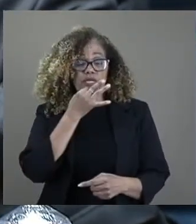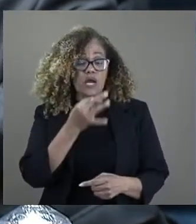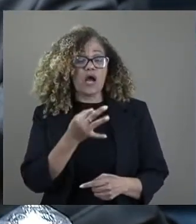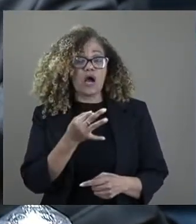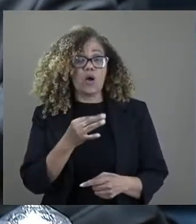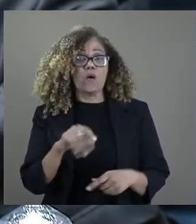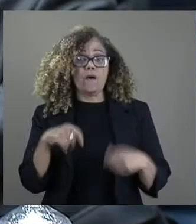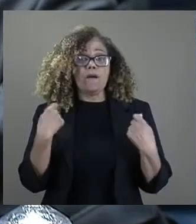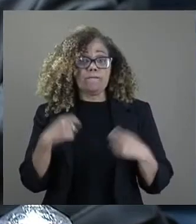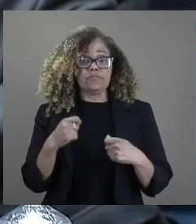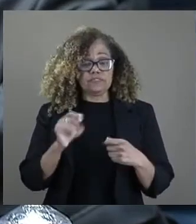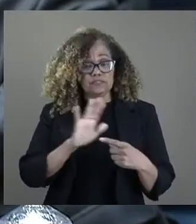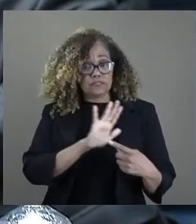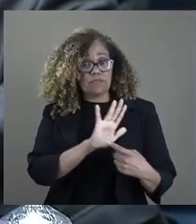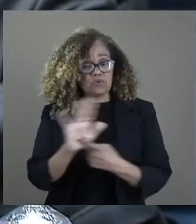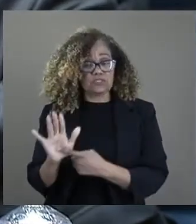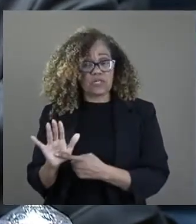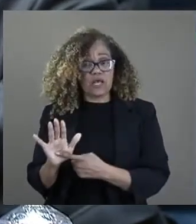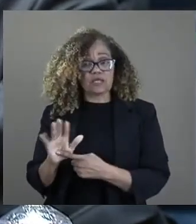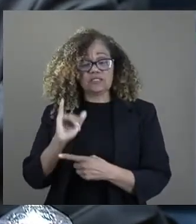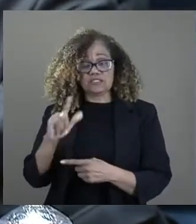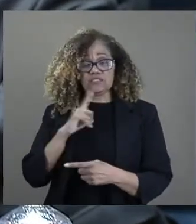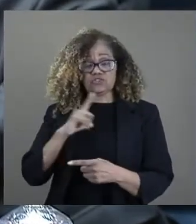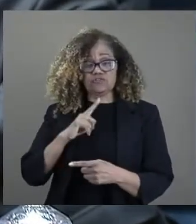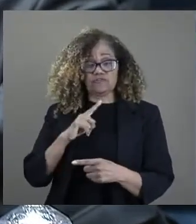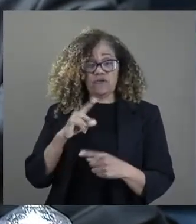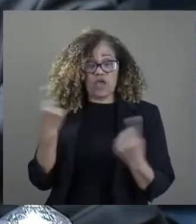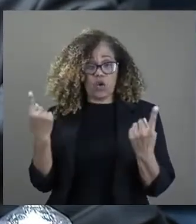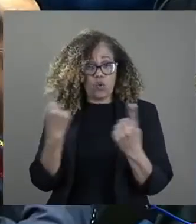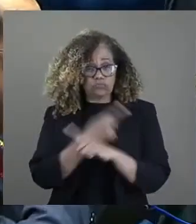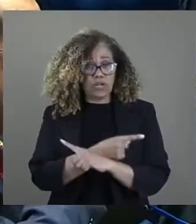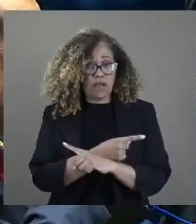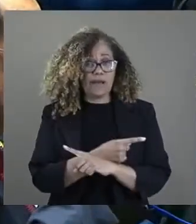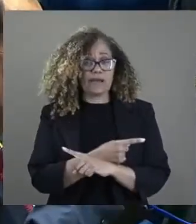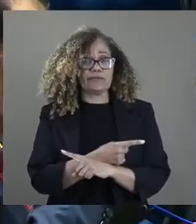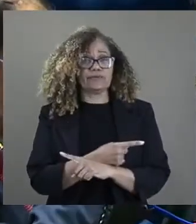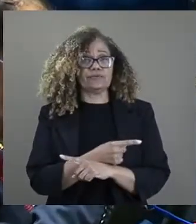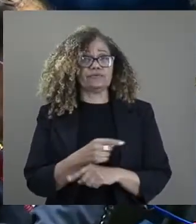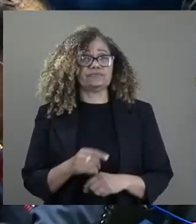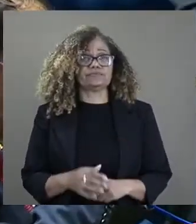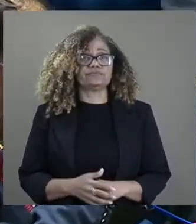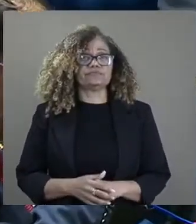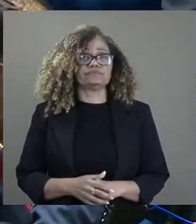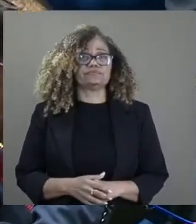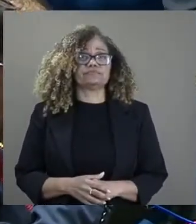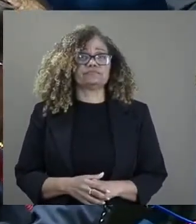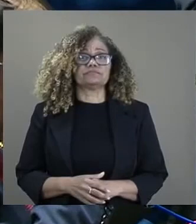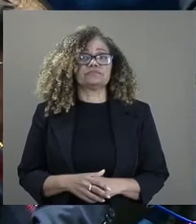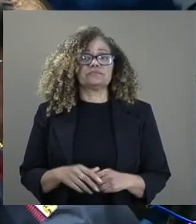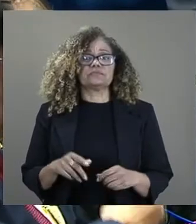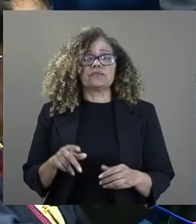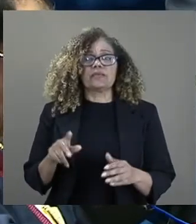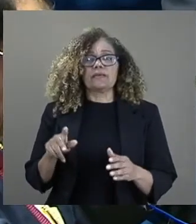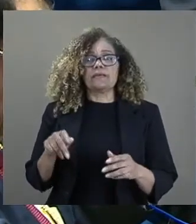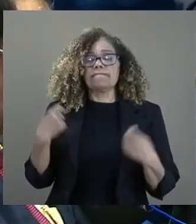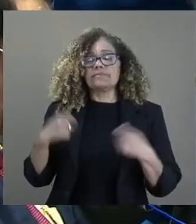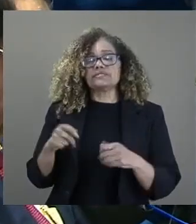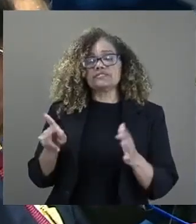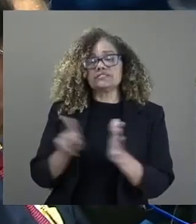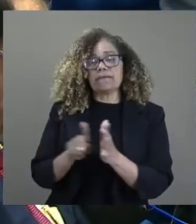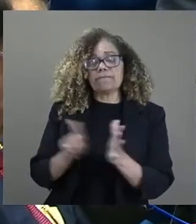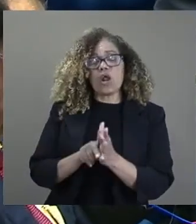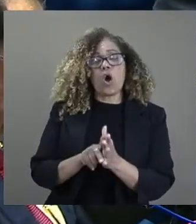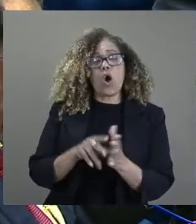ser colocadas e a divergência tem que acontecer no foro, no local onde se discute a política, que